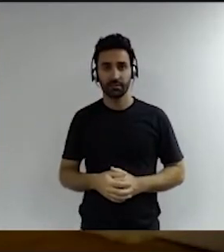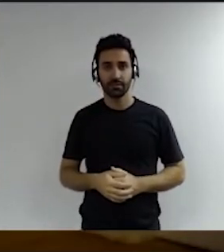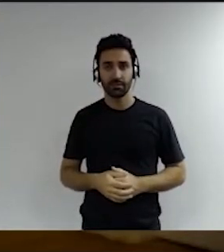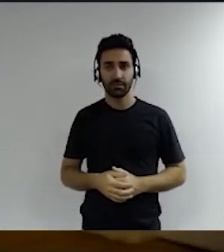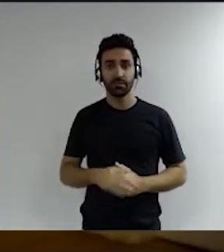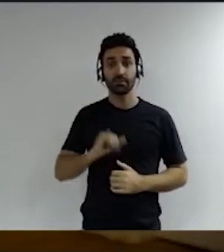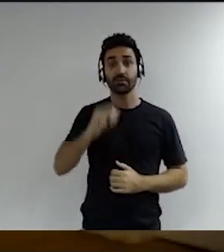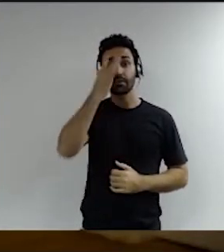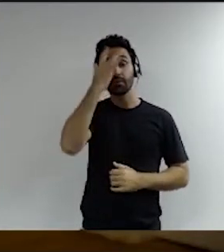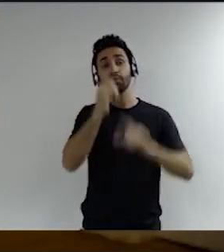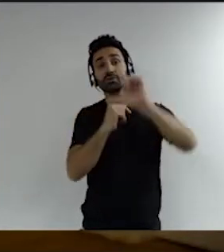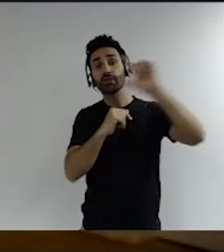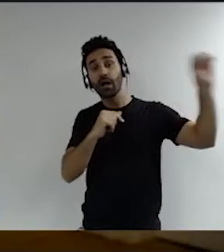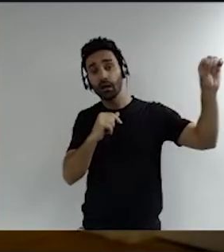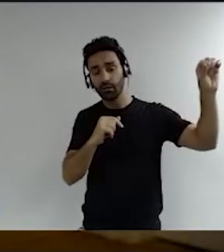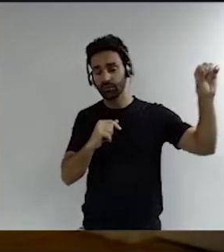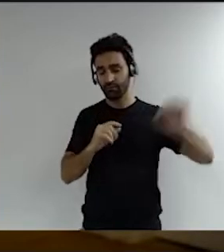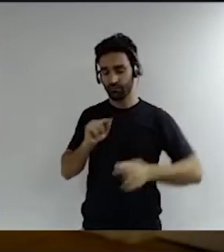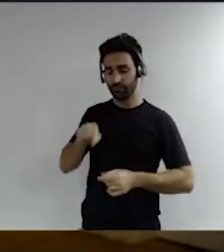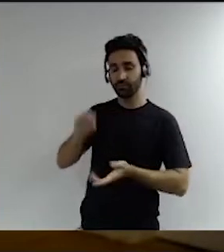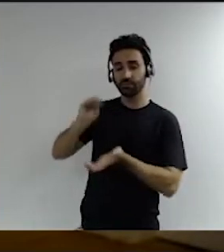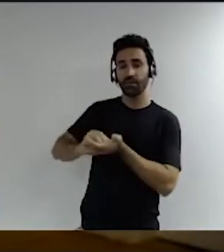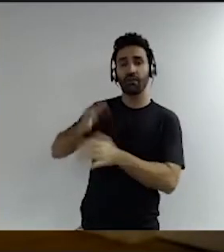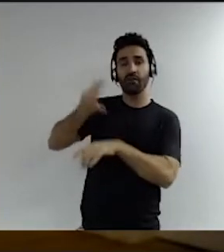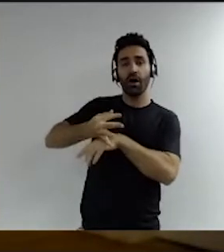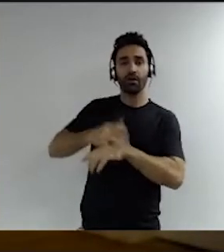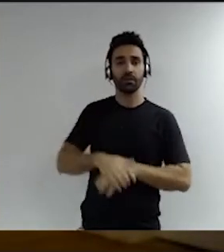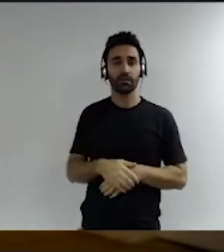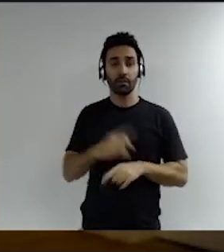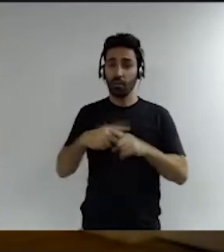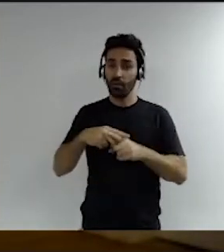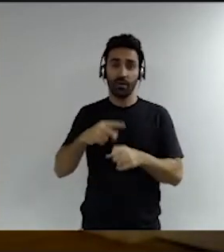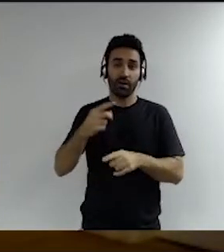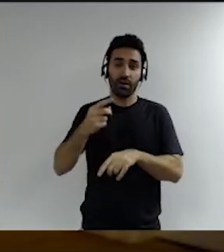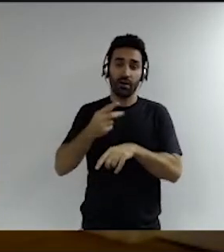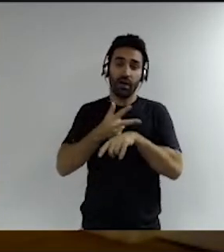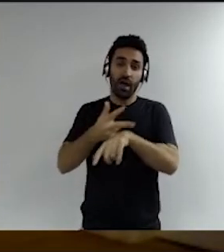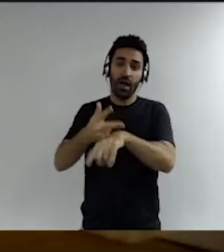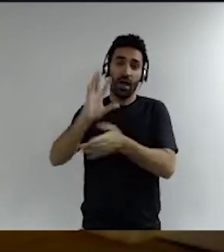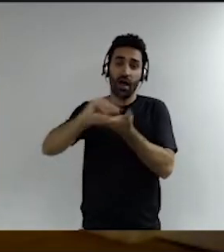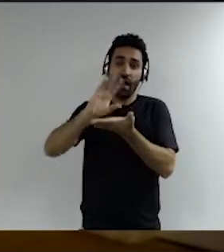do lugar, está registrada a ausência dele, porque a sessão é gravada.